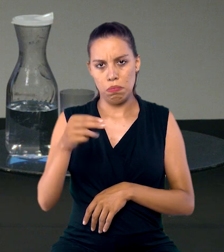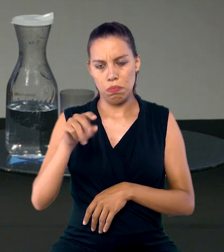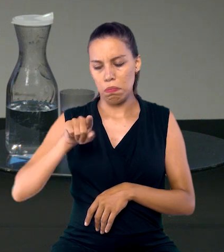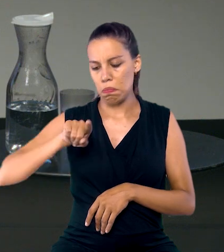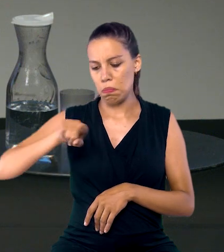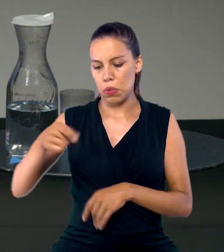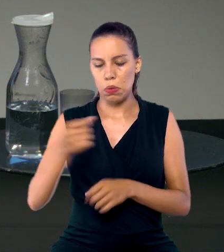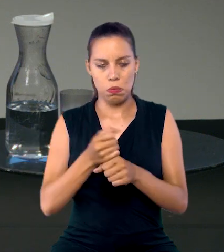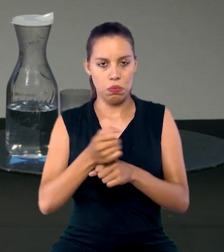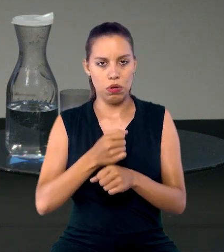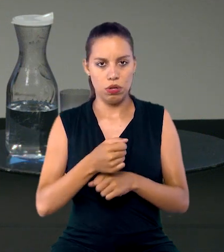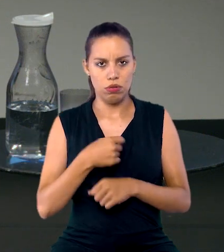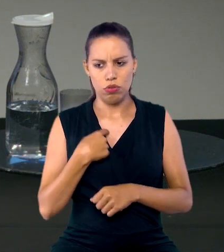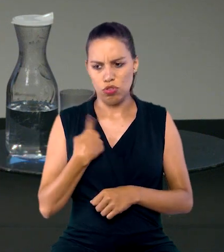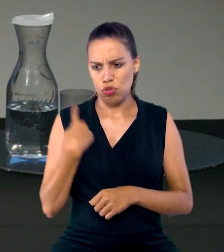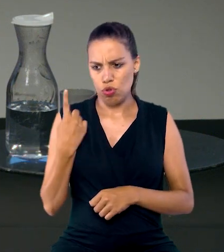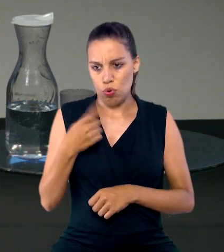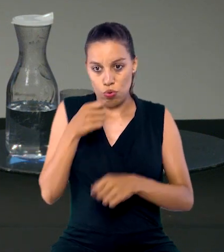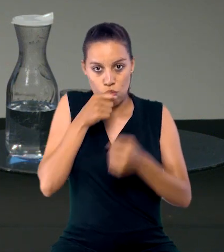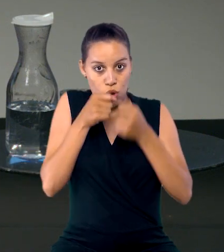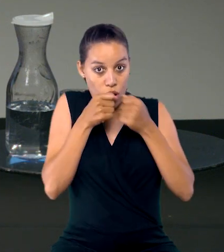por aí. E aí